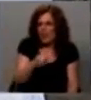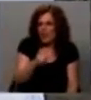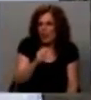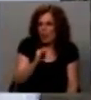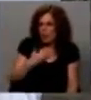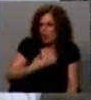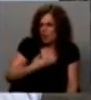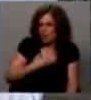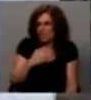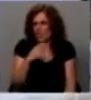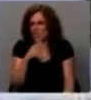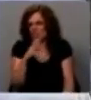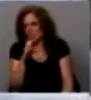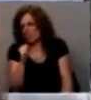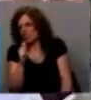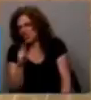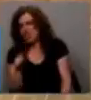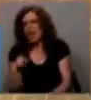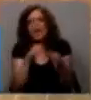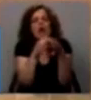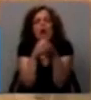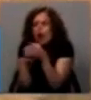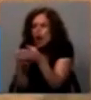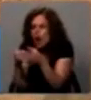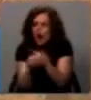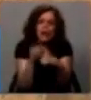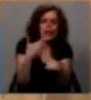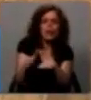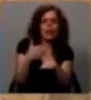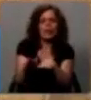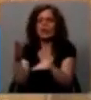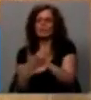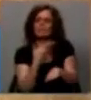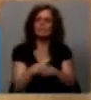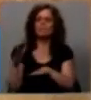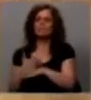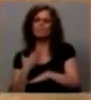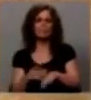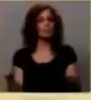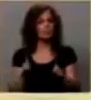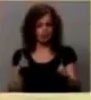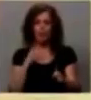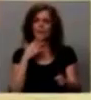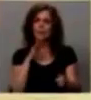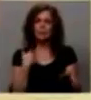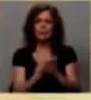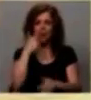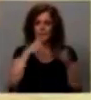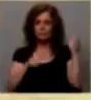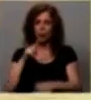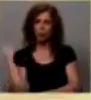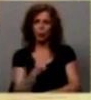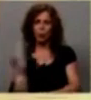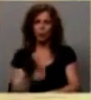é específica para nichos ou é demasiado elitista. E o inglês é para todos e a Cambridge é para todos. Nós queremos que a Literacia